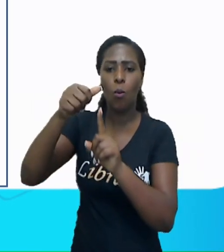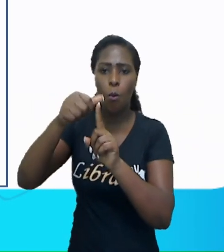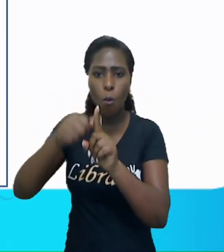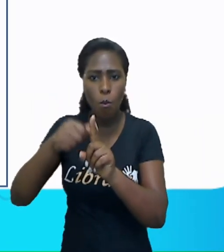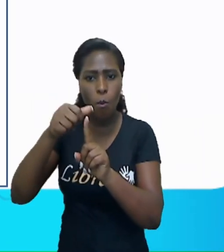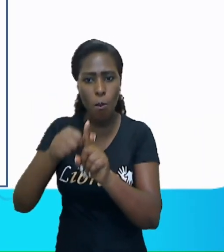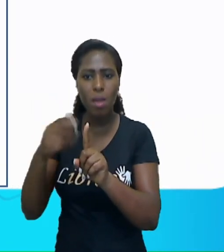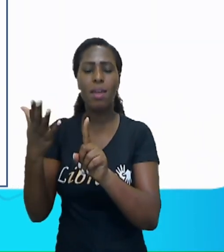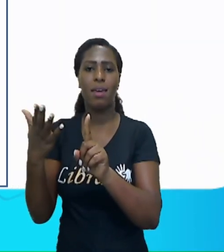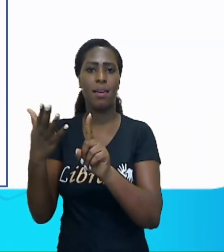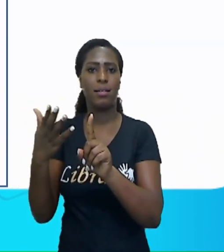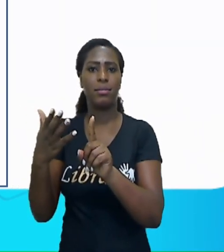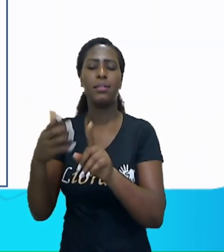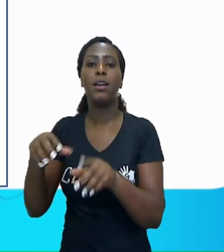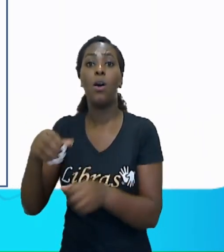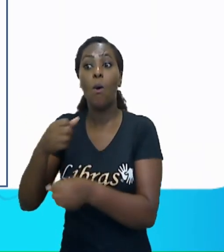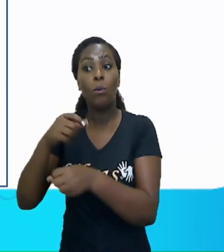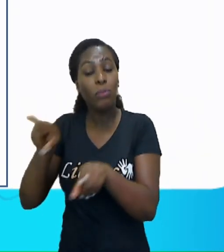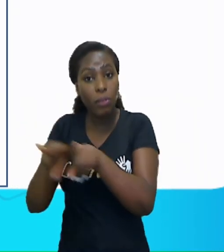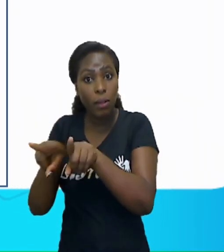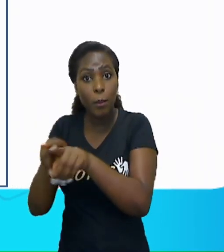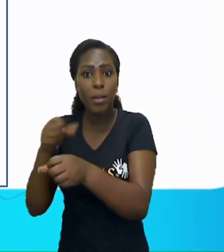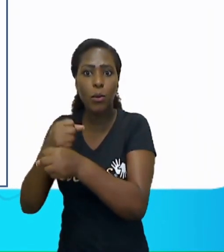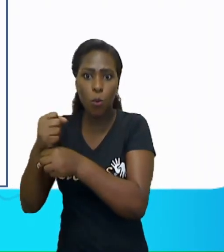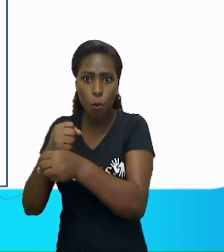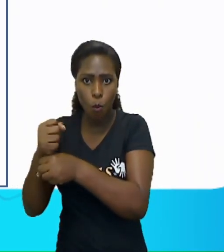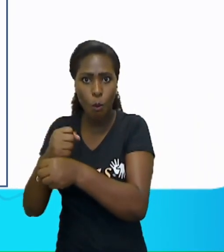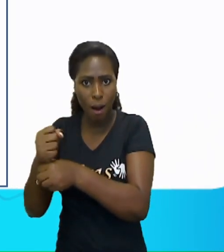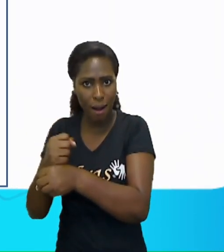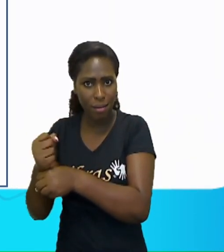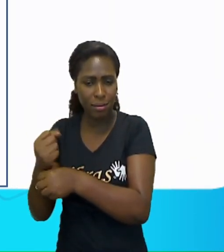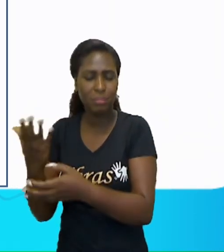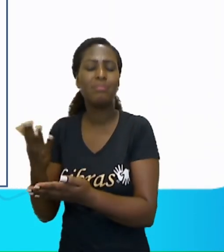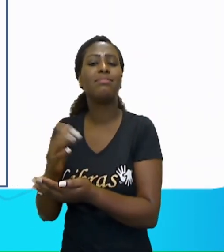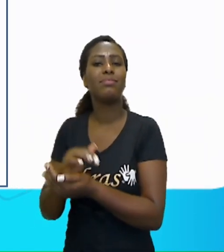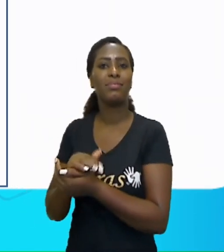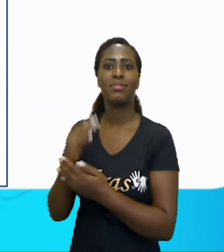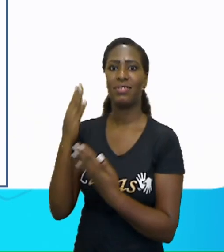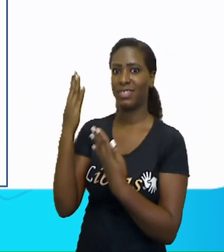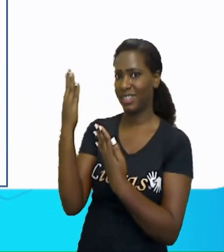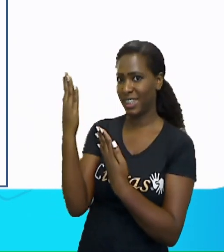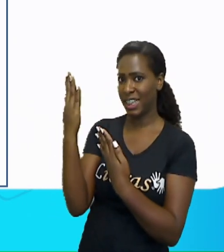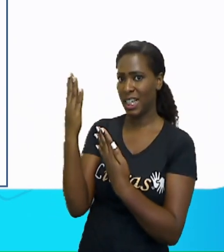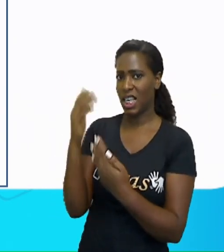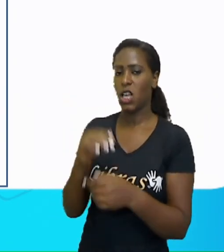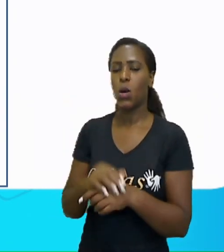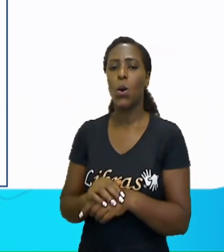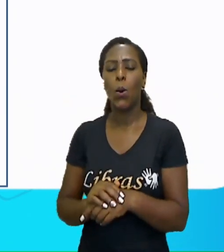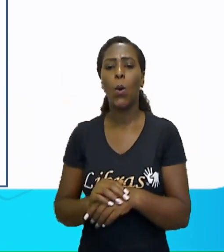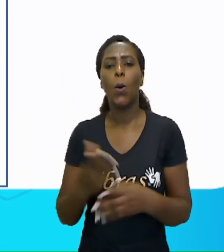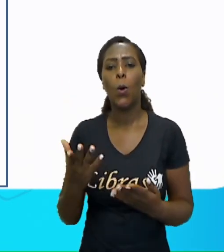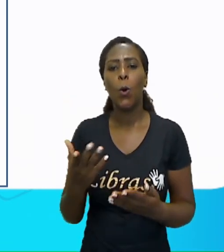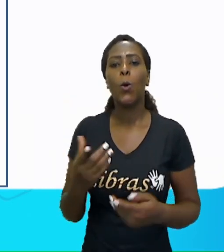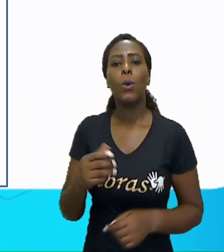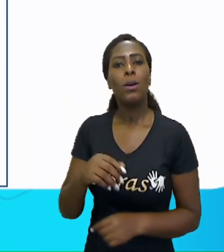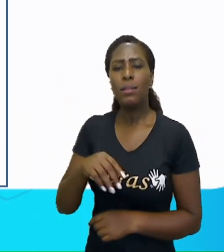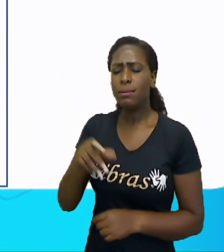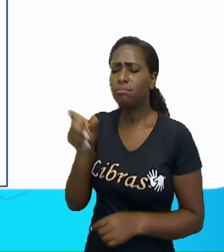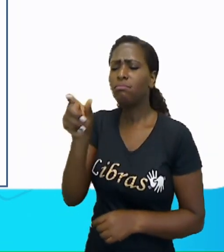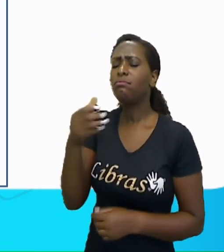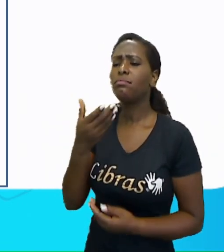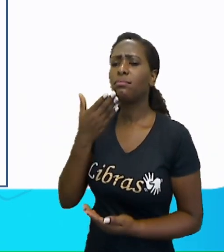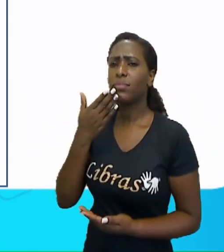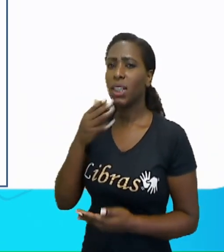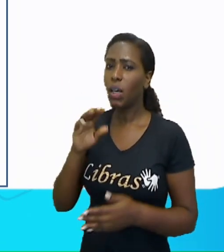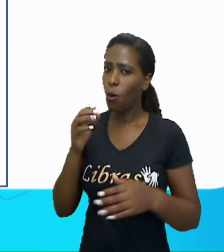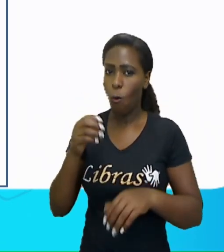a esse departamento, do qual, olha lá o pronome de tratamento, é diretor, que